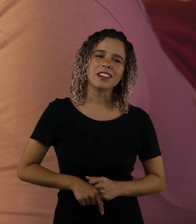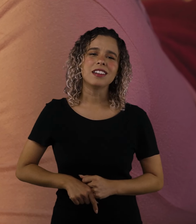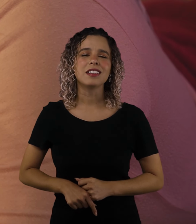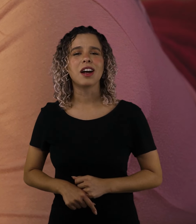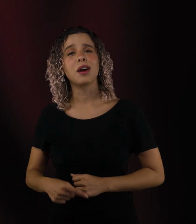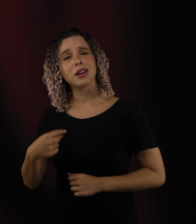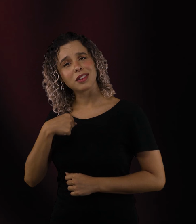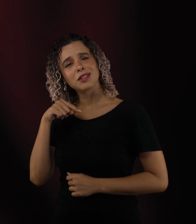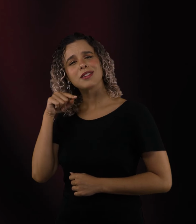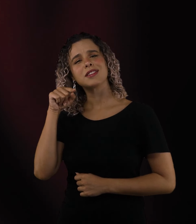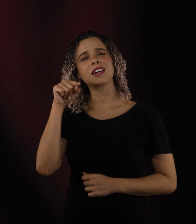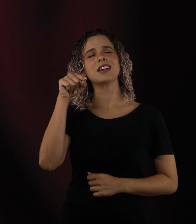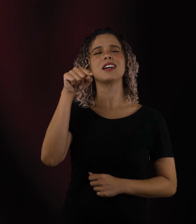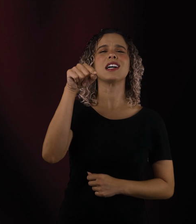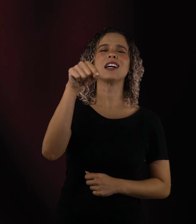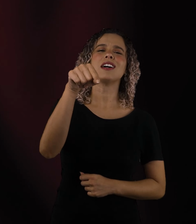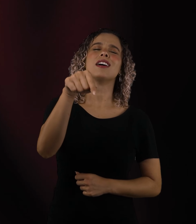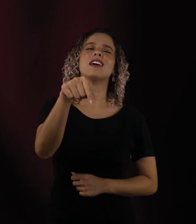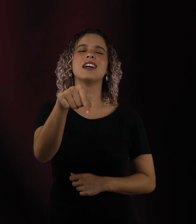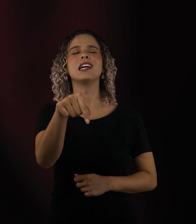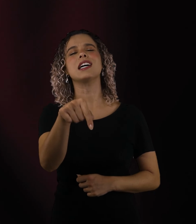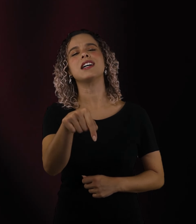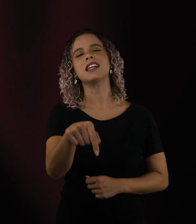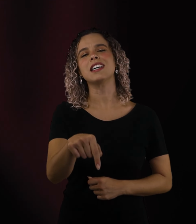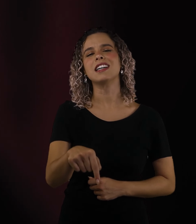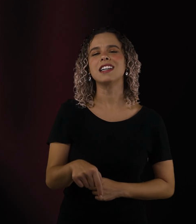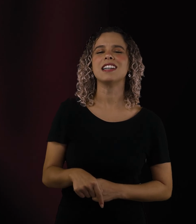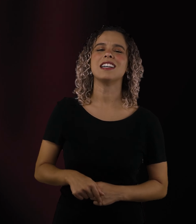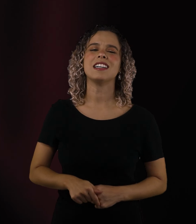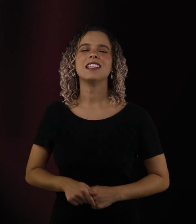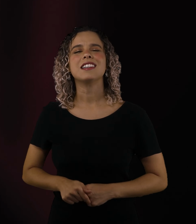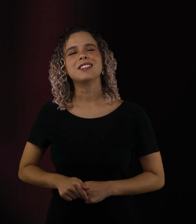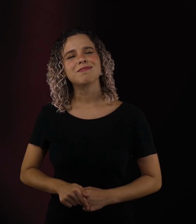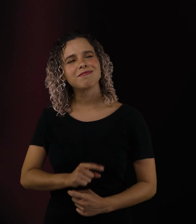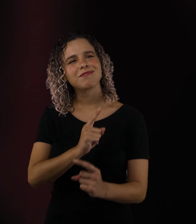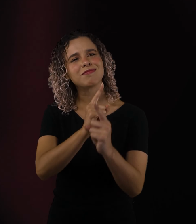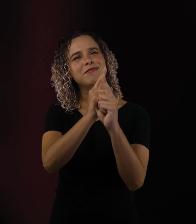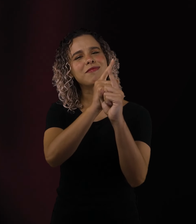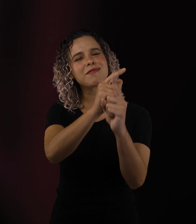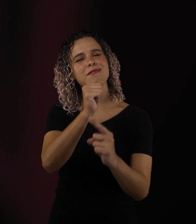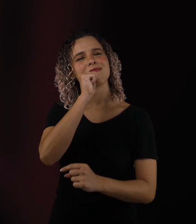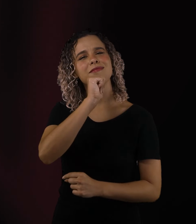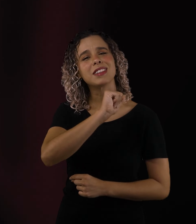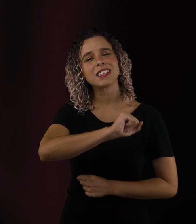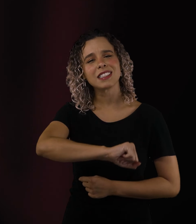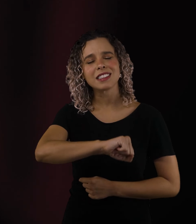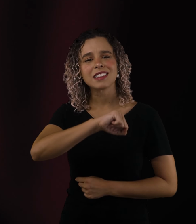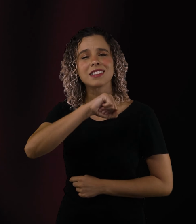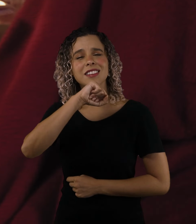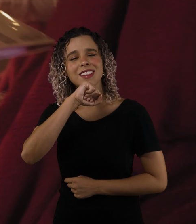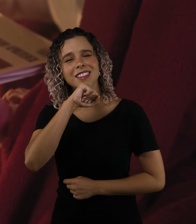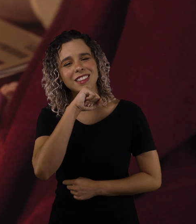Miranda. I'm going down. E a minha prima Carol de Ari Barroso. A gente tinha uns 8 anos. See my mother. No outro